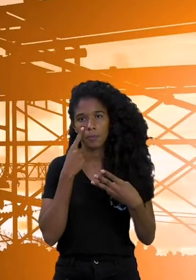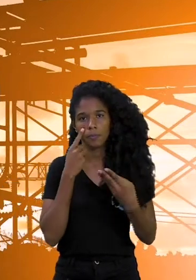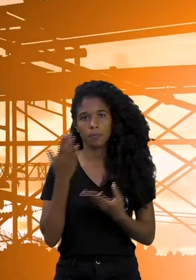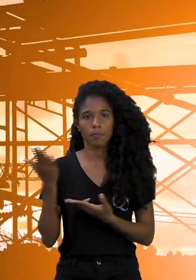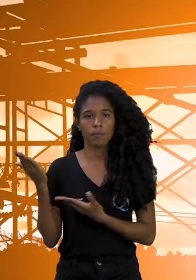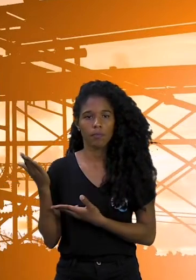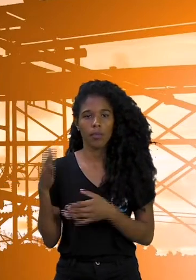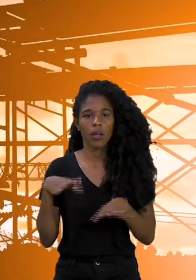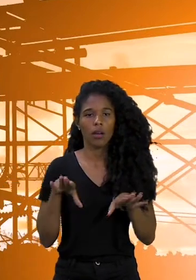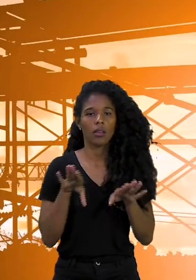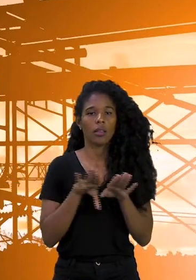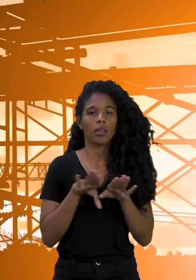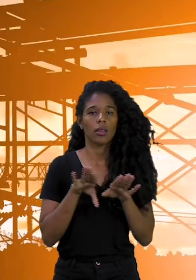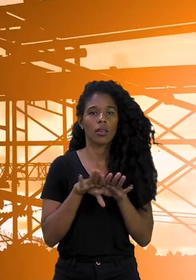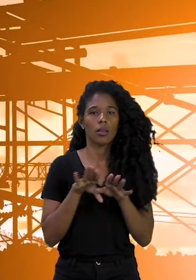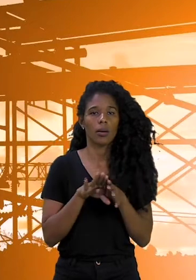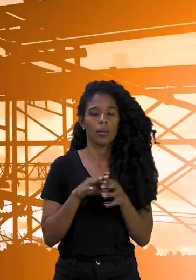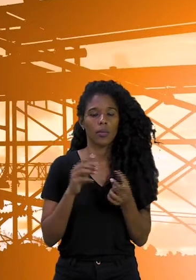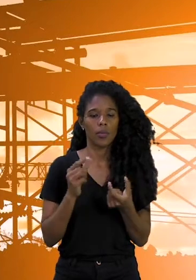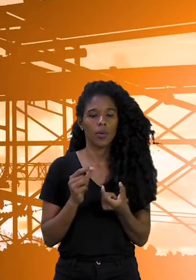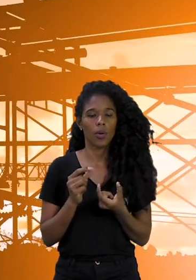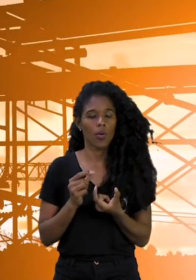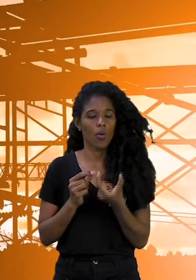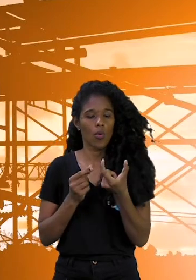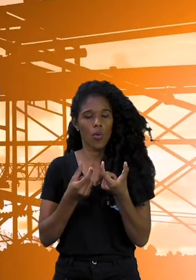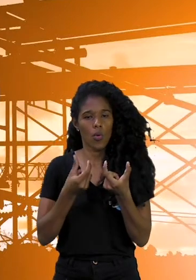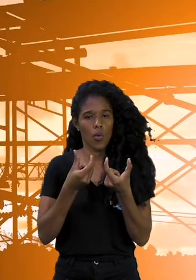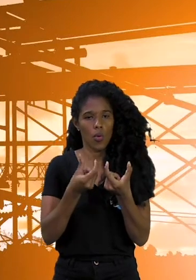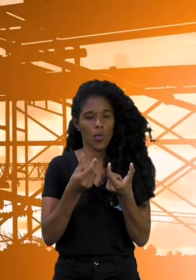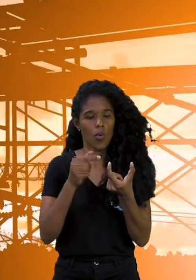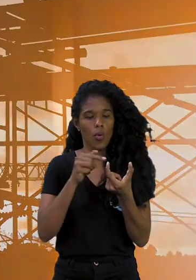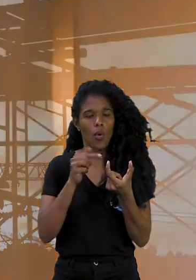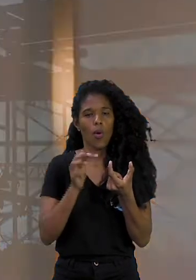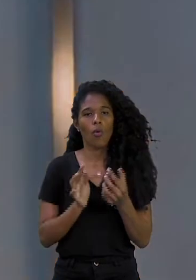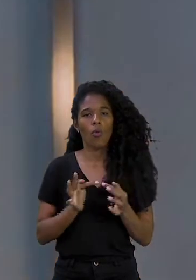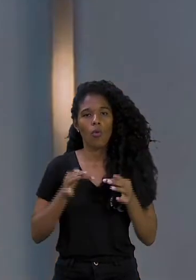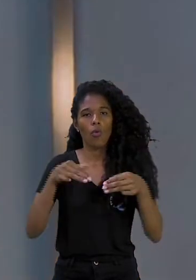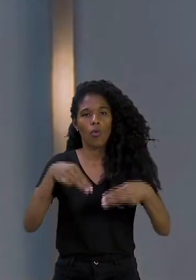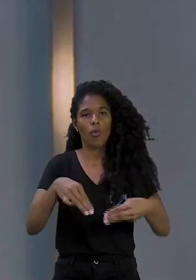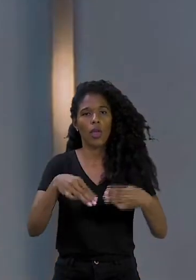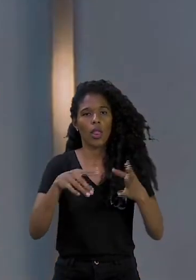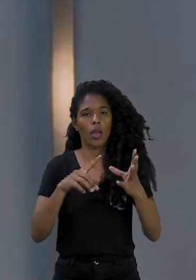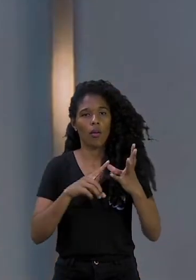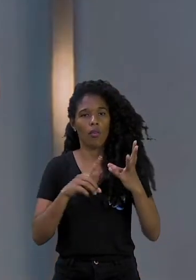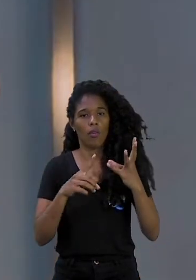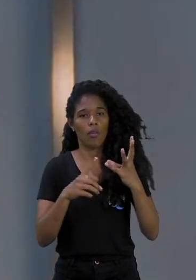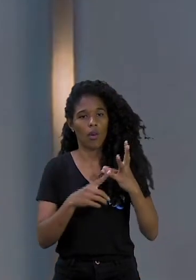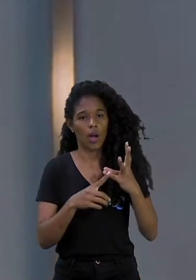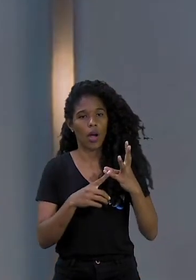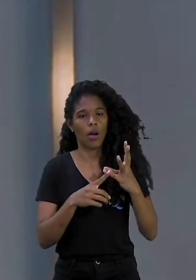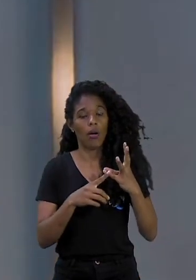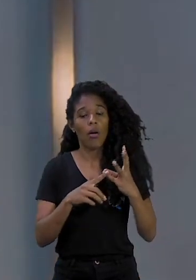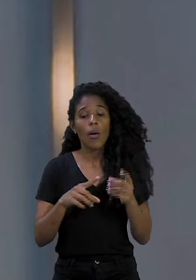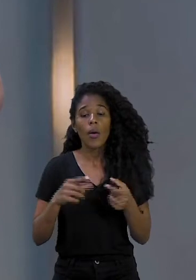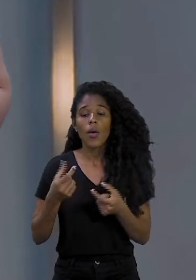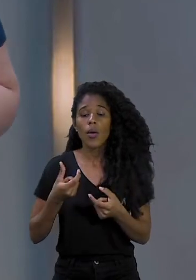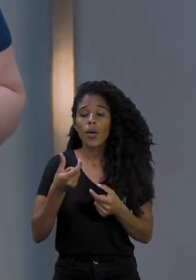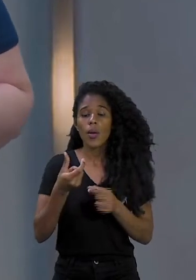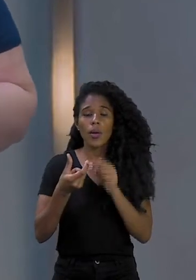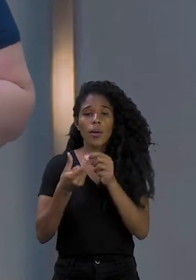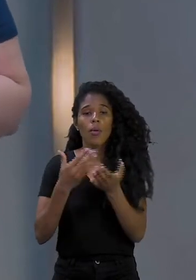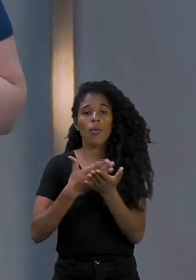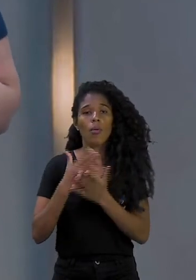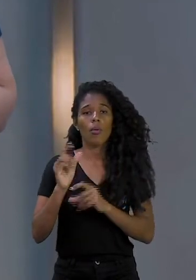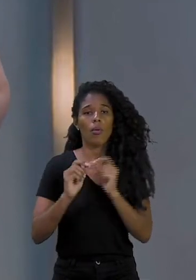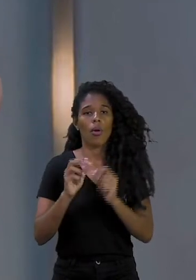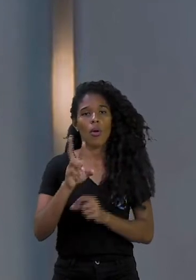o prefixo terminar em vogal e o segundo elemento começar com R ou S. Aí,